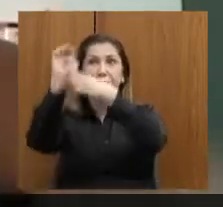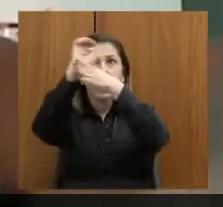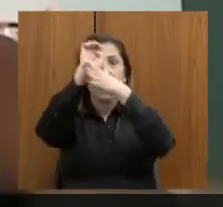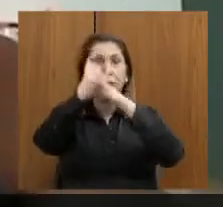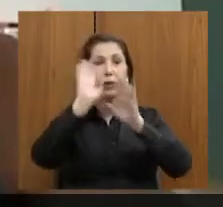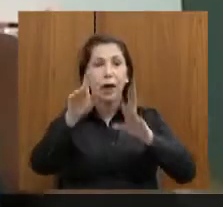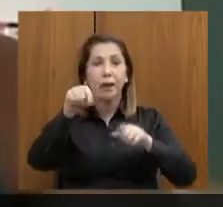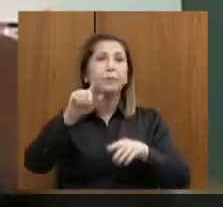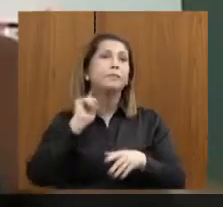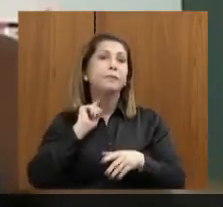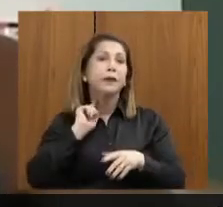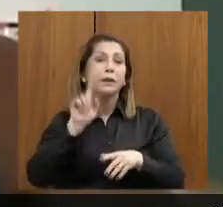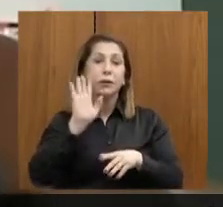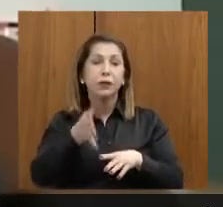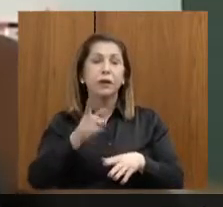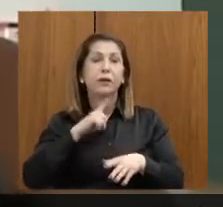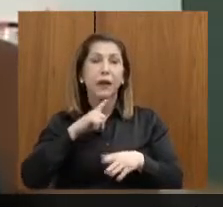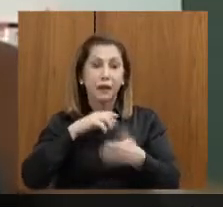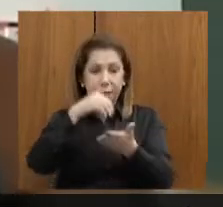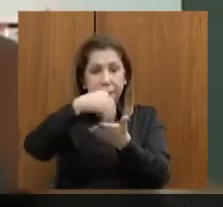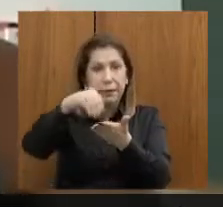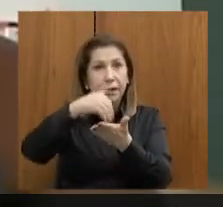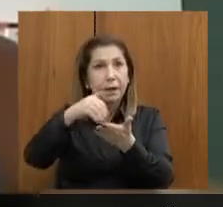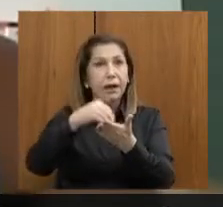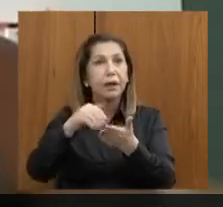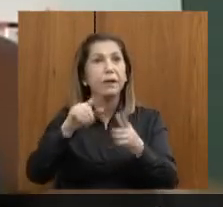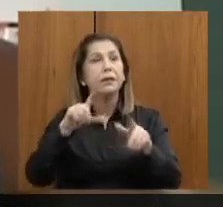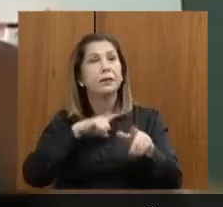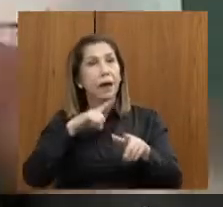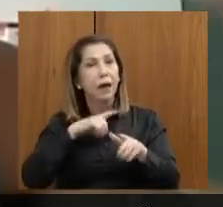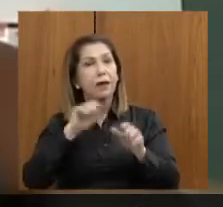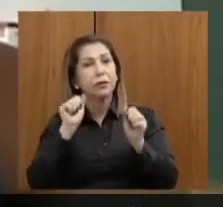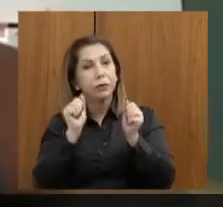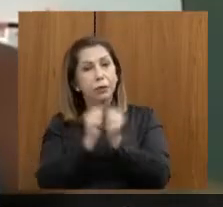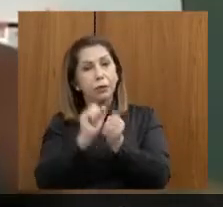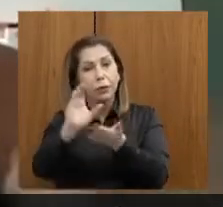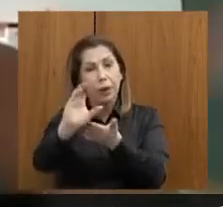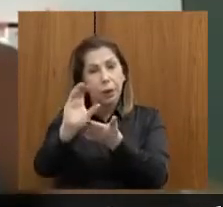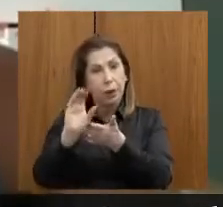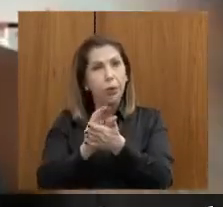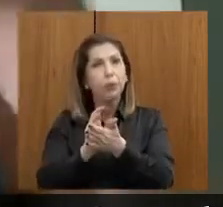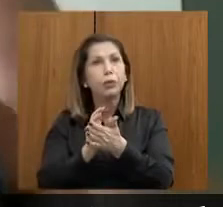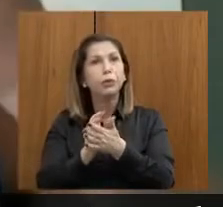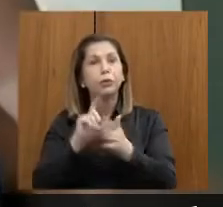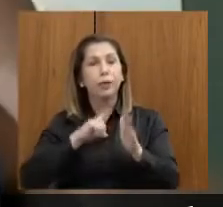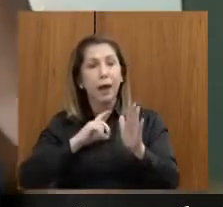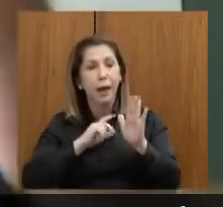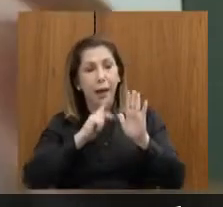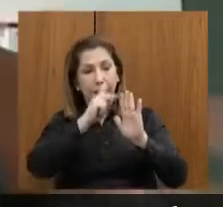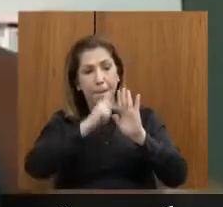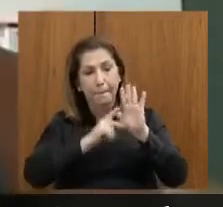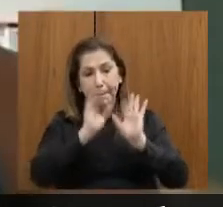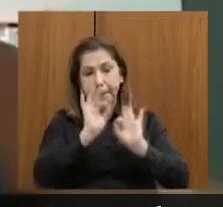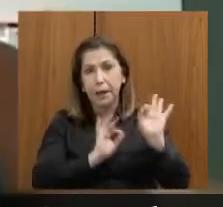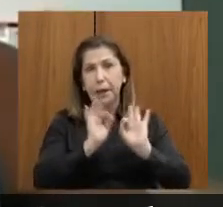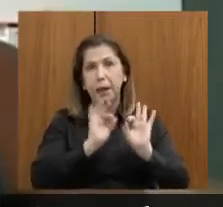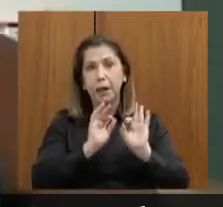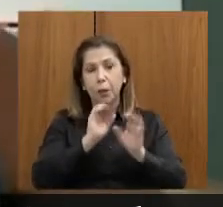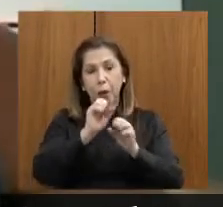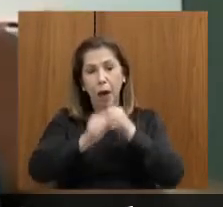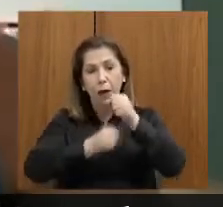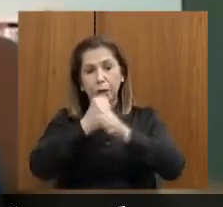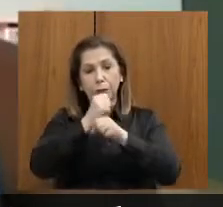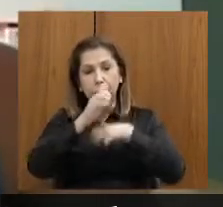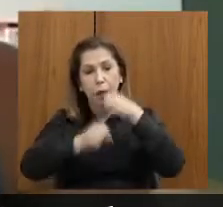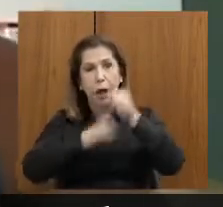seja possui um orçamento dentro da lei né no plano plurianual então assim tem um orçamento designado para